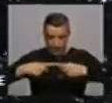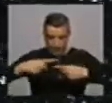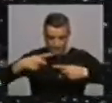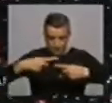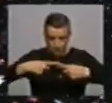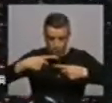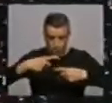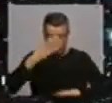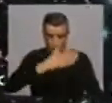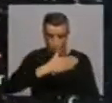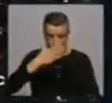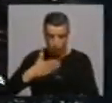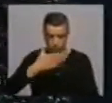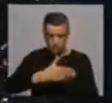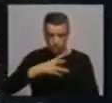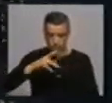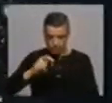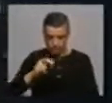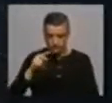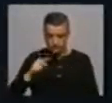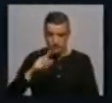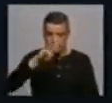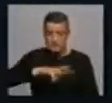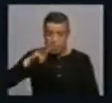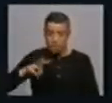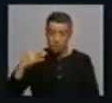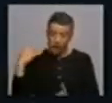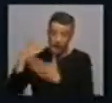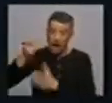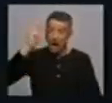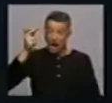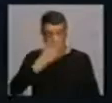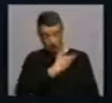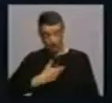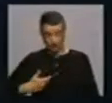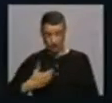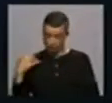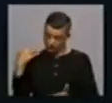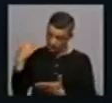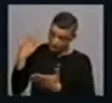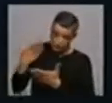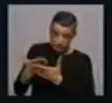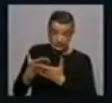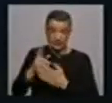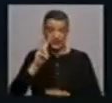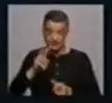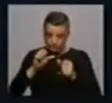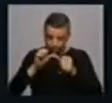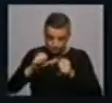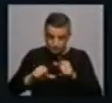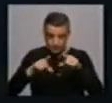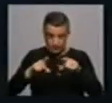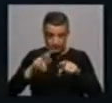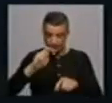entre 11 e 13 mil milhões de anos no passado. E aqui vemos o efeito é este vermelho. Atlas que nós estamos a ver, um Atlas